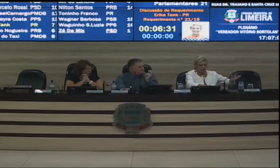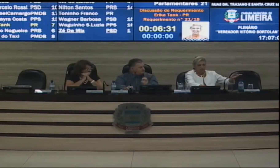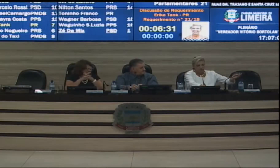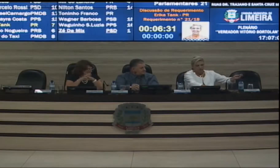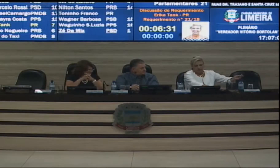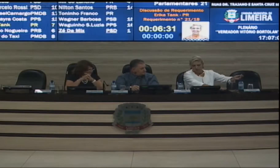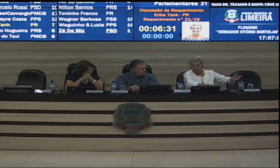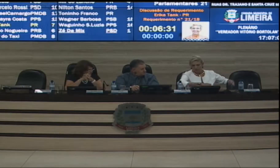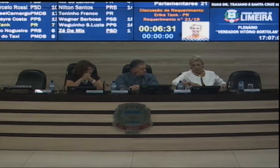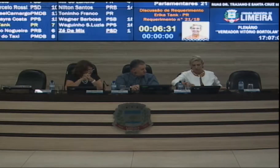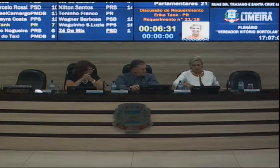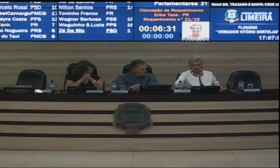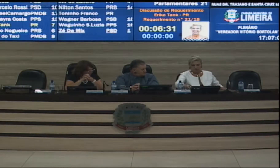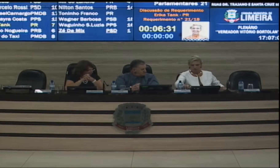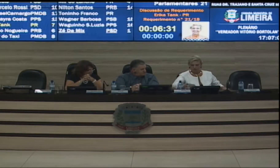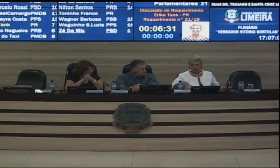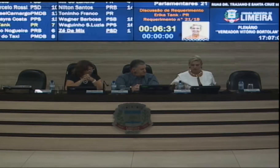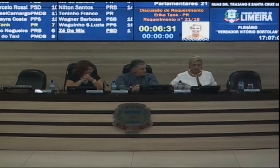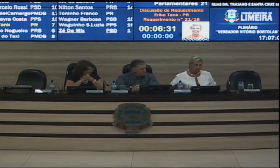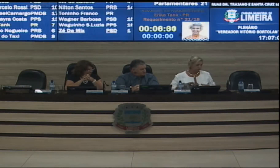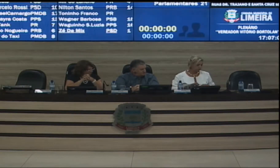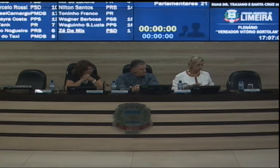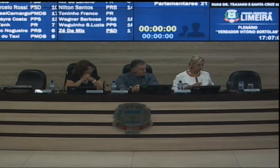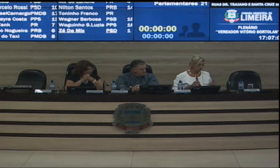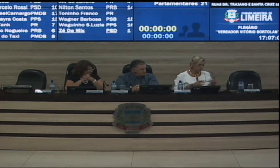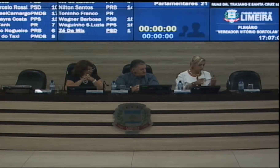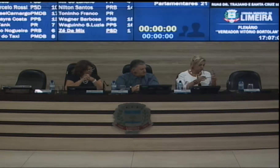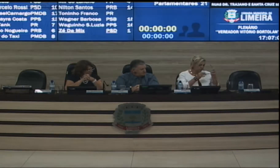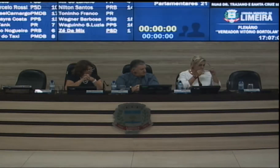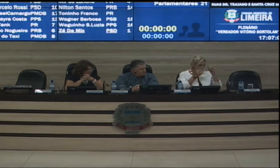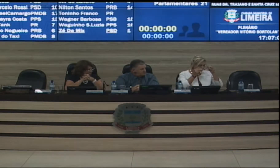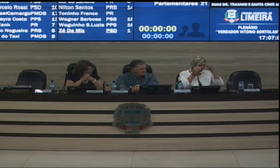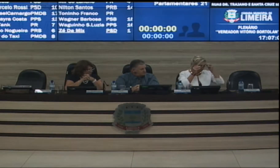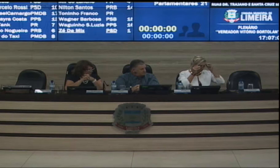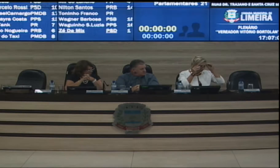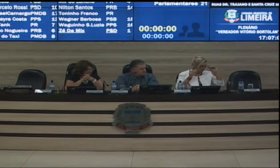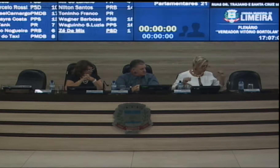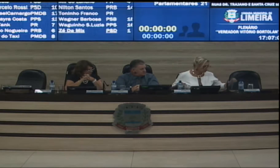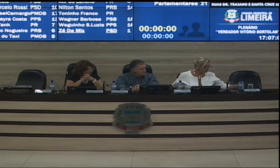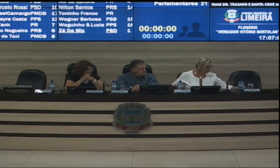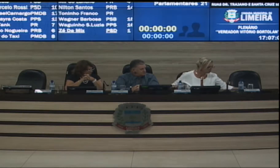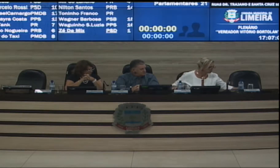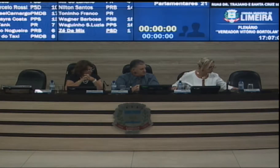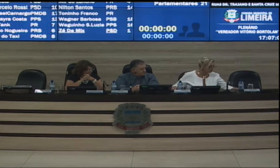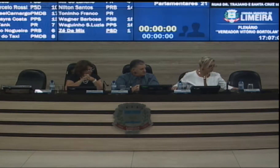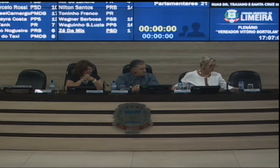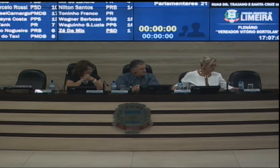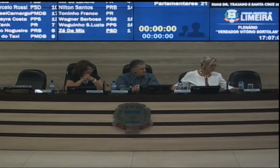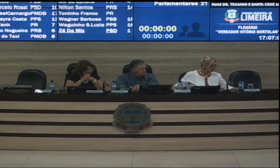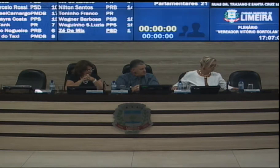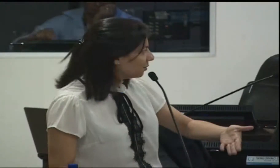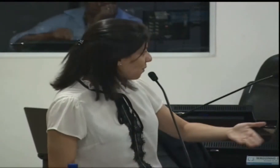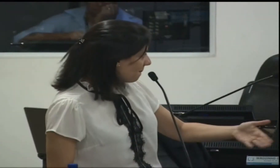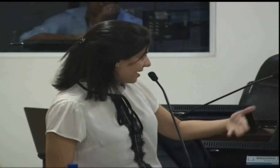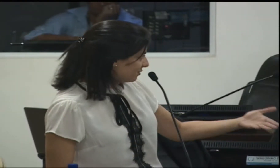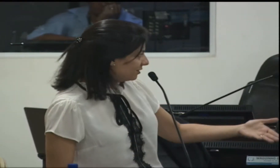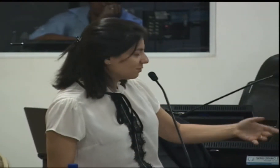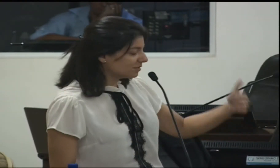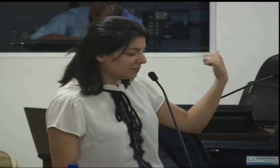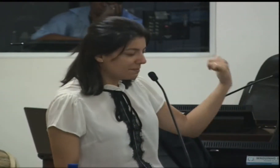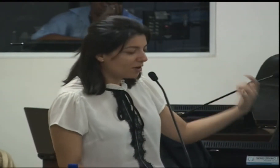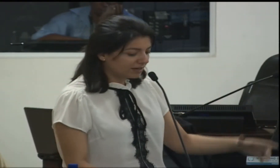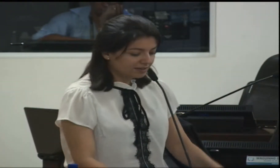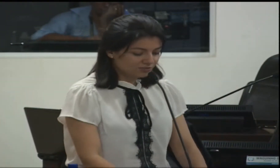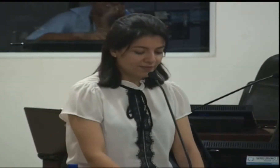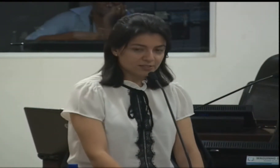presidente, nobres pares, público que nos acompanha pelas mais diversas formas. Lamentavelmente, eu cheguei atrasada para o começo da